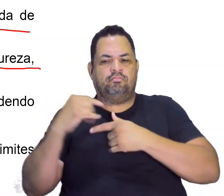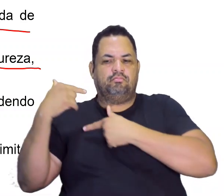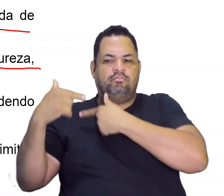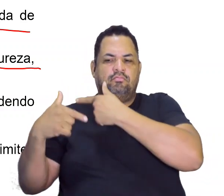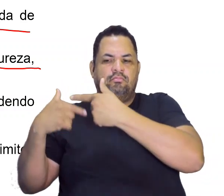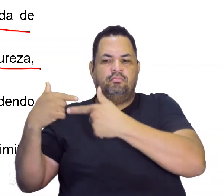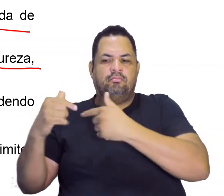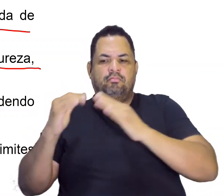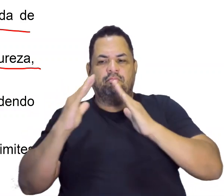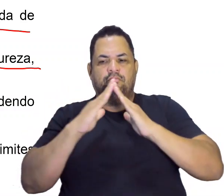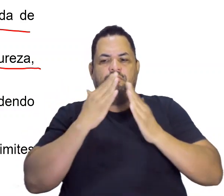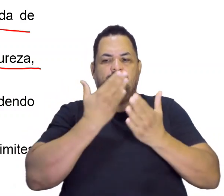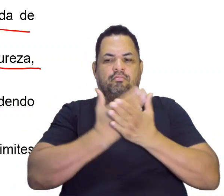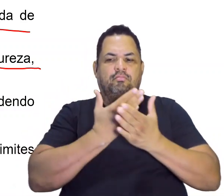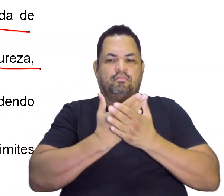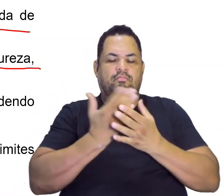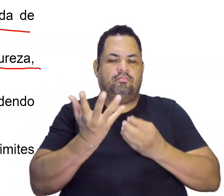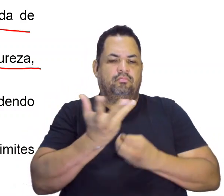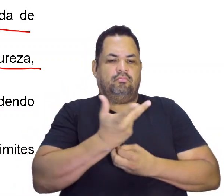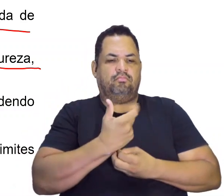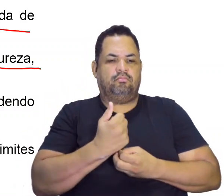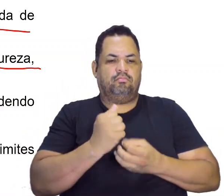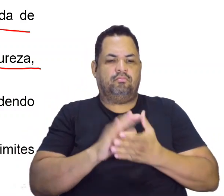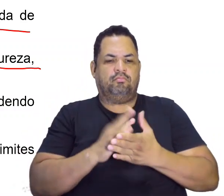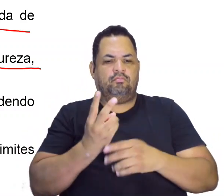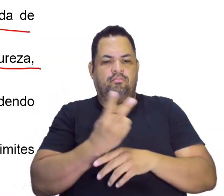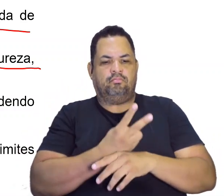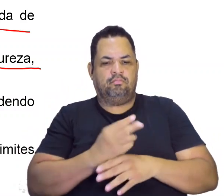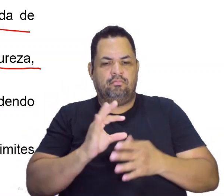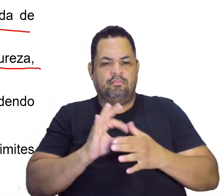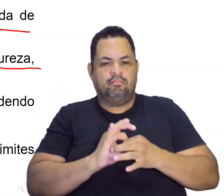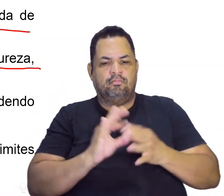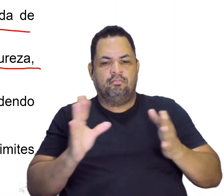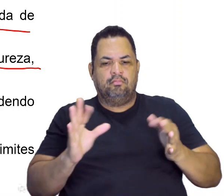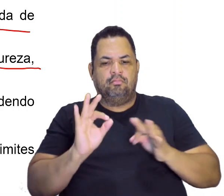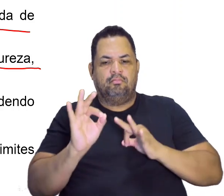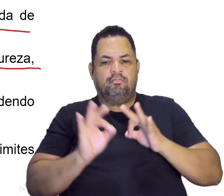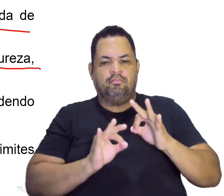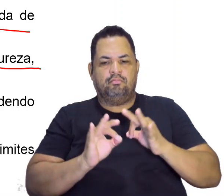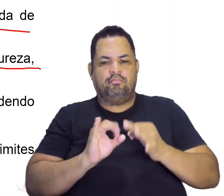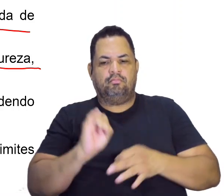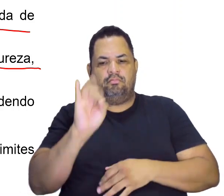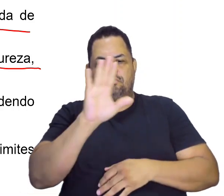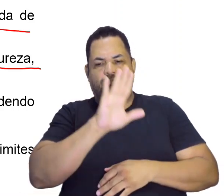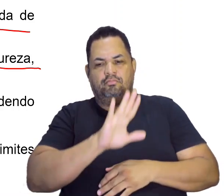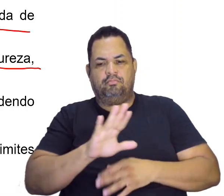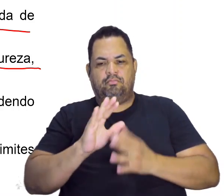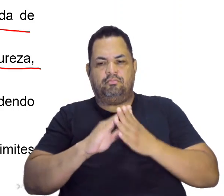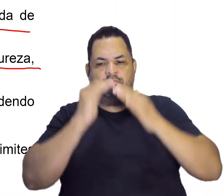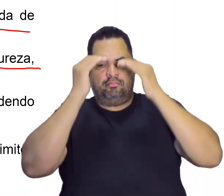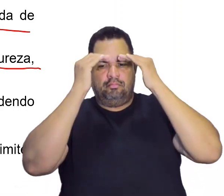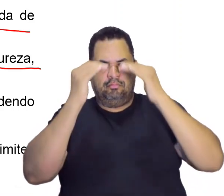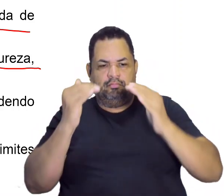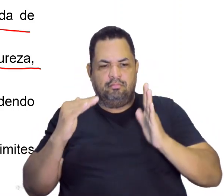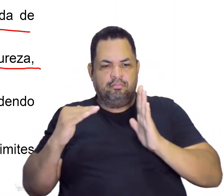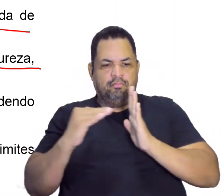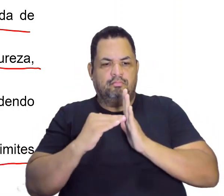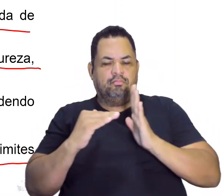tradição acadêmica. E aqui buscaram a liberdade na composição de suas